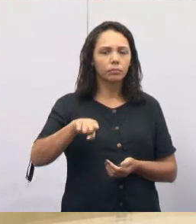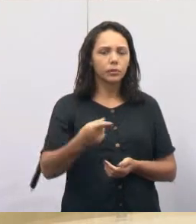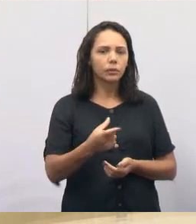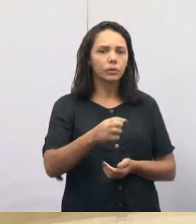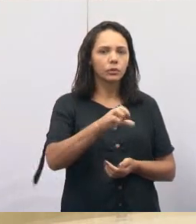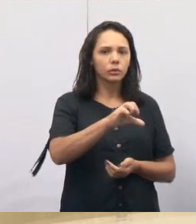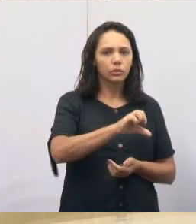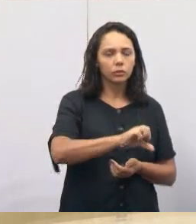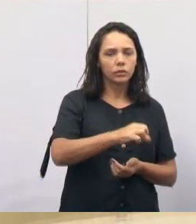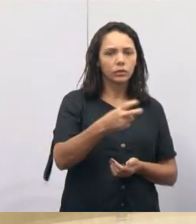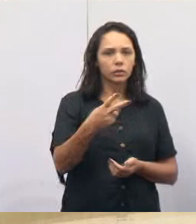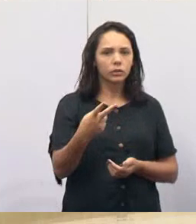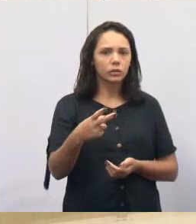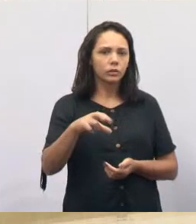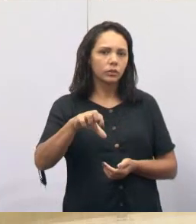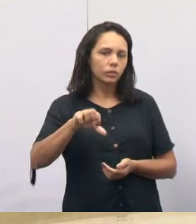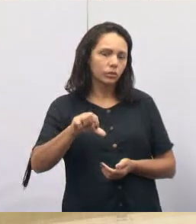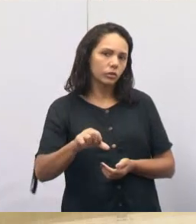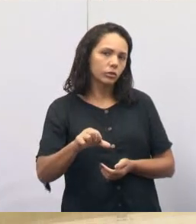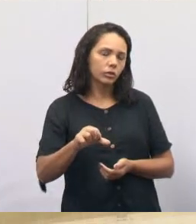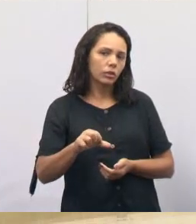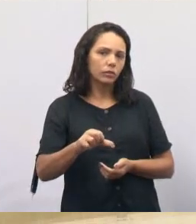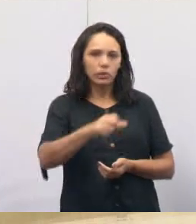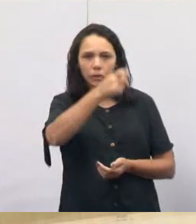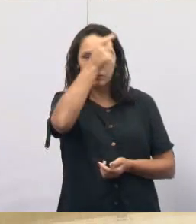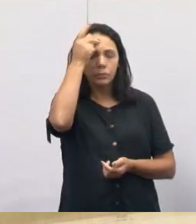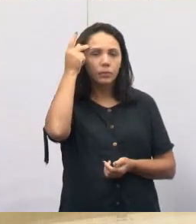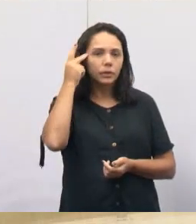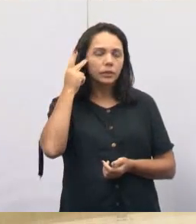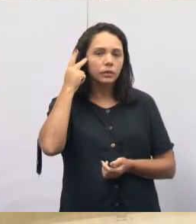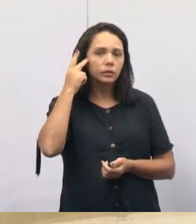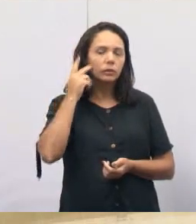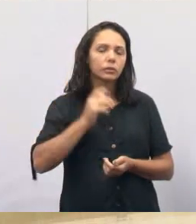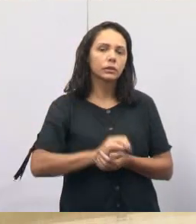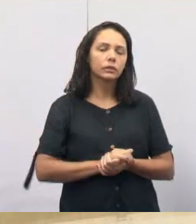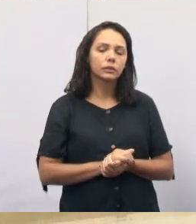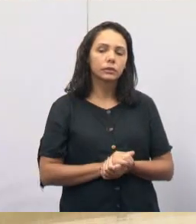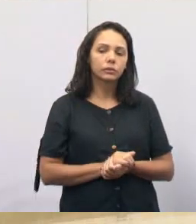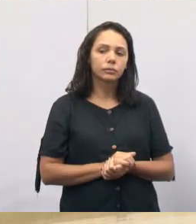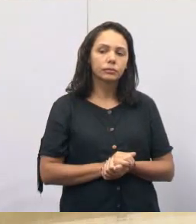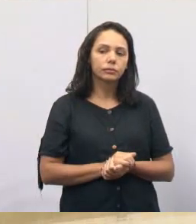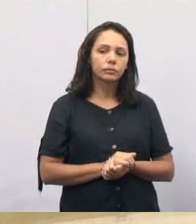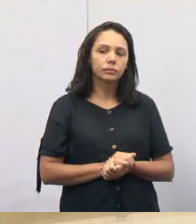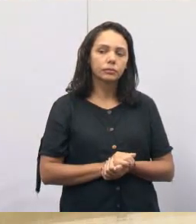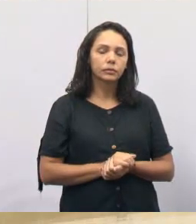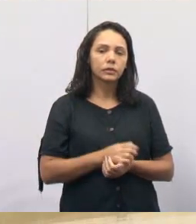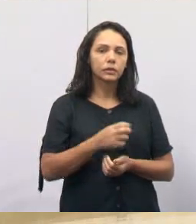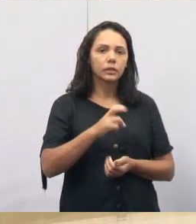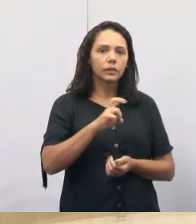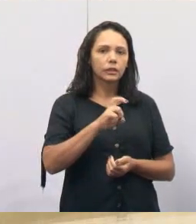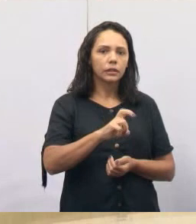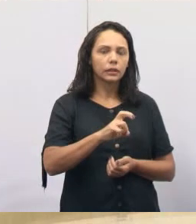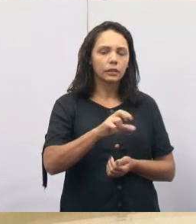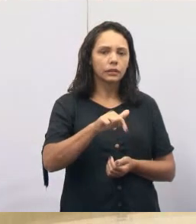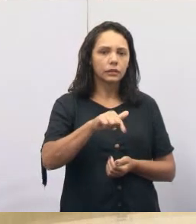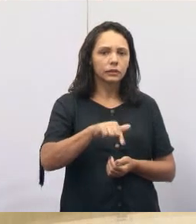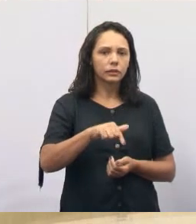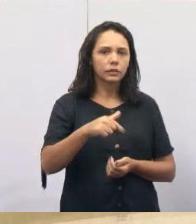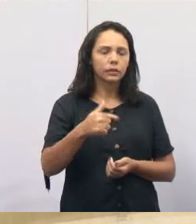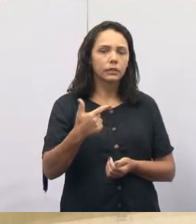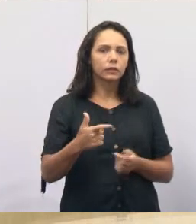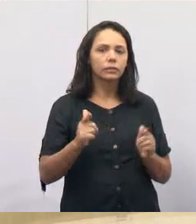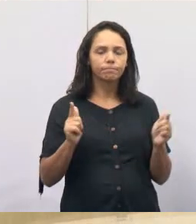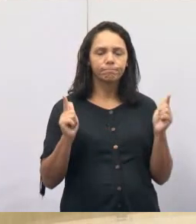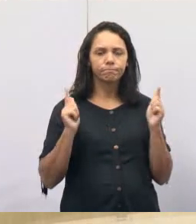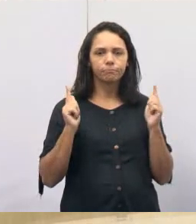59.929 atendimentos eletivos de média e 572 de alta complexidade referentes à